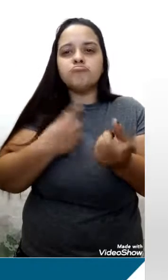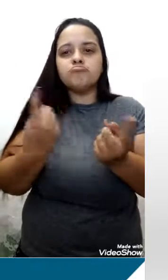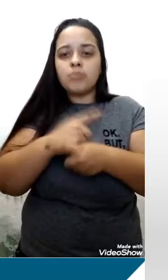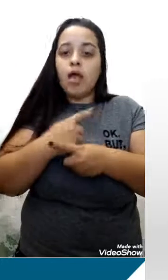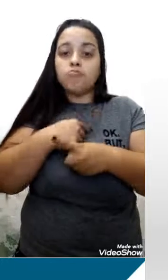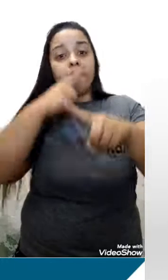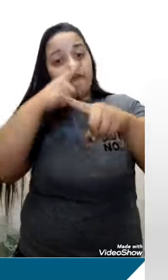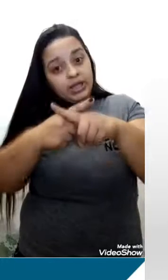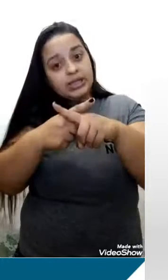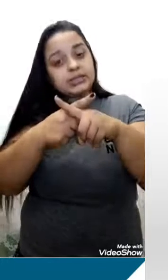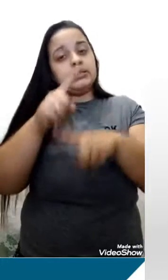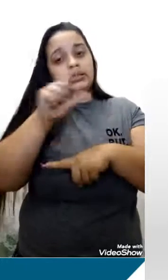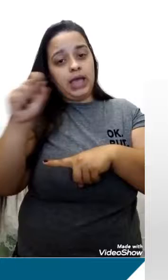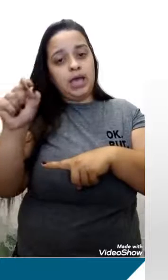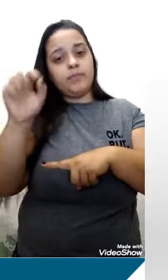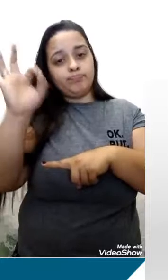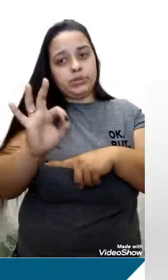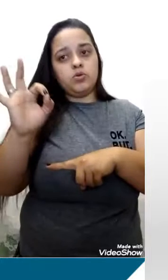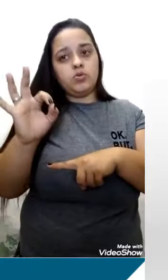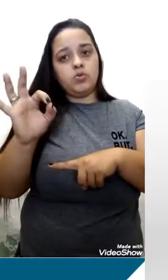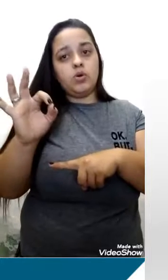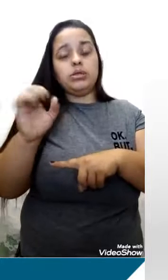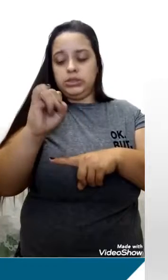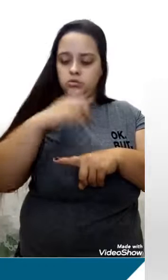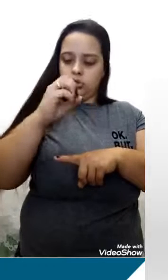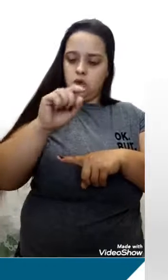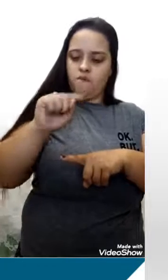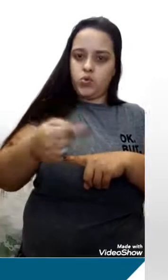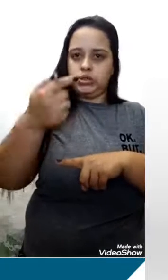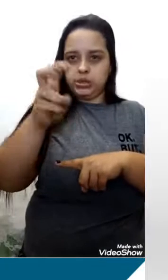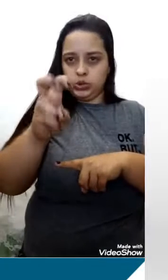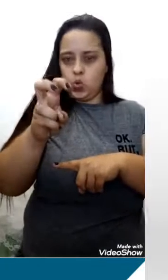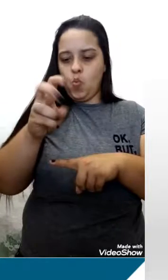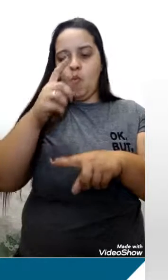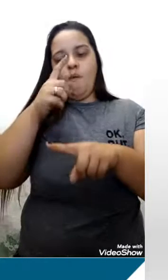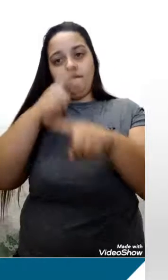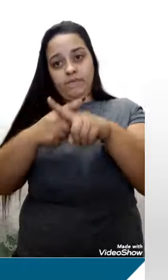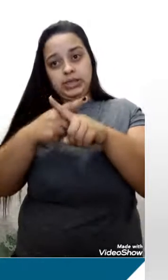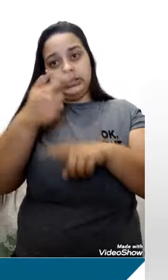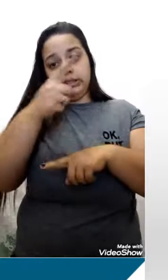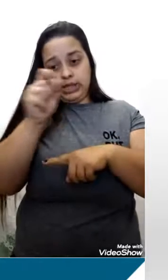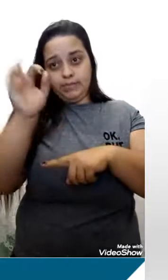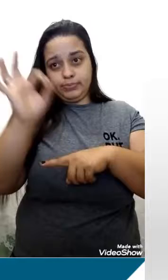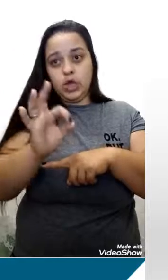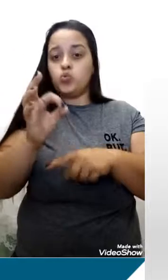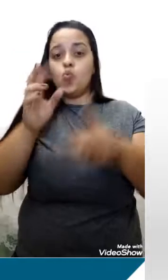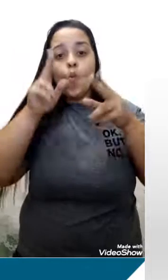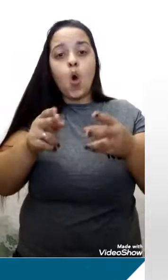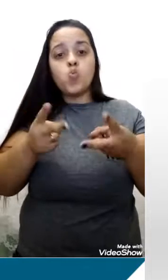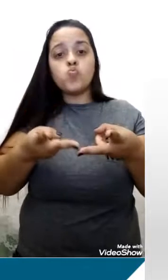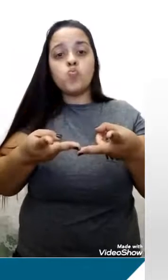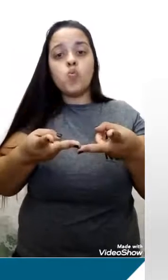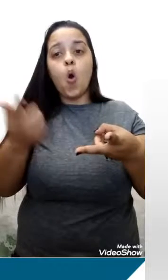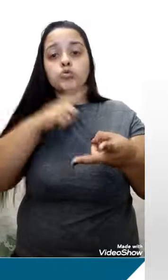Ora, vamos multiplicá-lo por 100%. Multiplicando 0,75 por 100%,